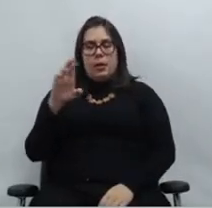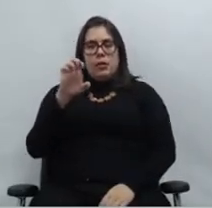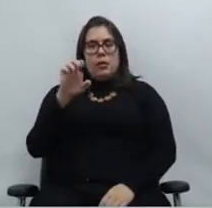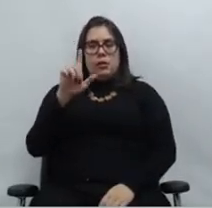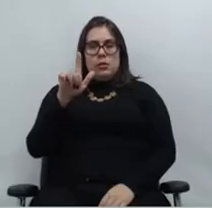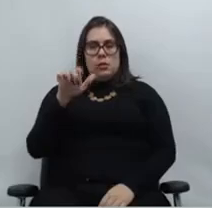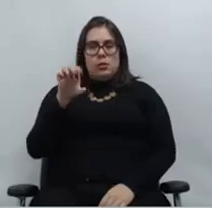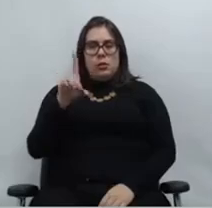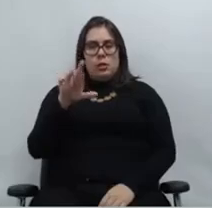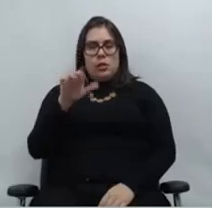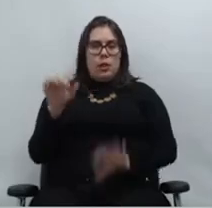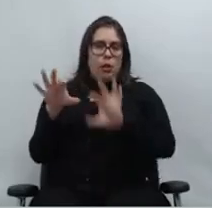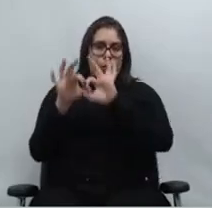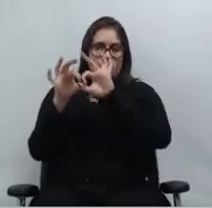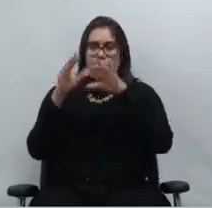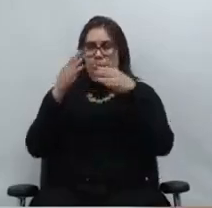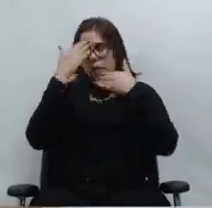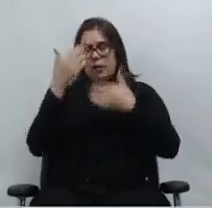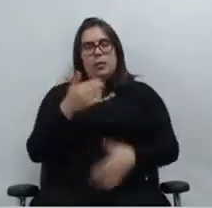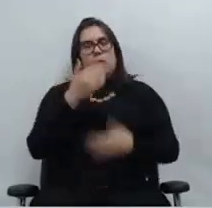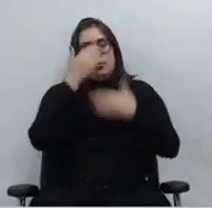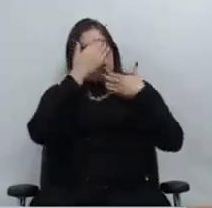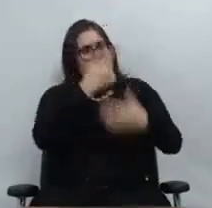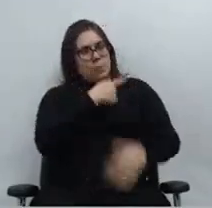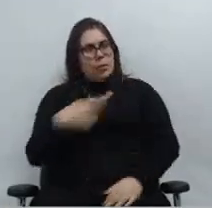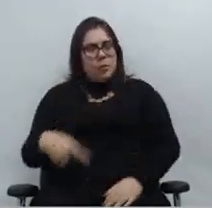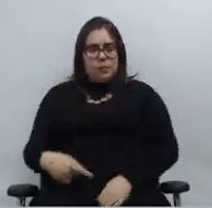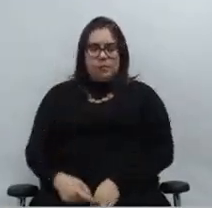obrigado, presidente. Agradeço a manifestação, passo a